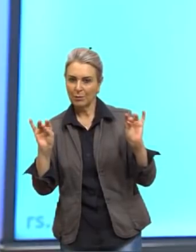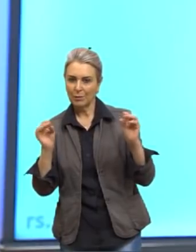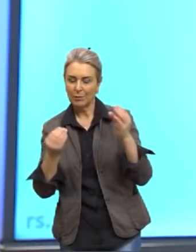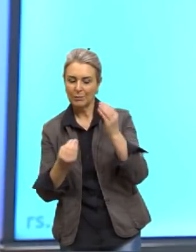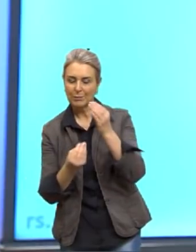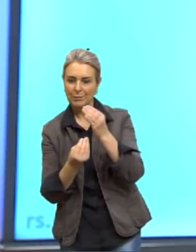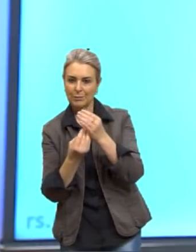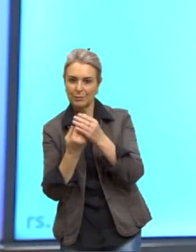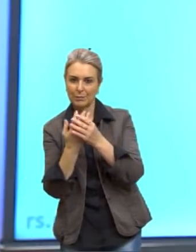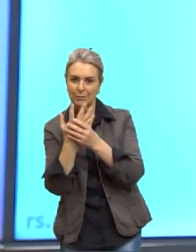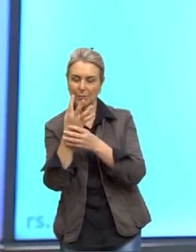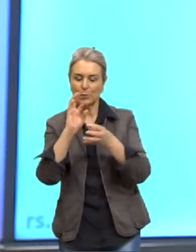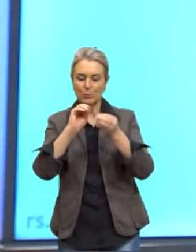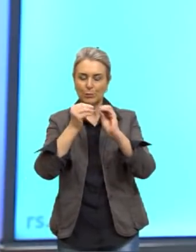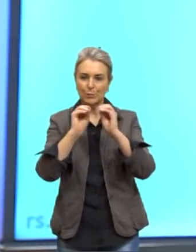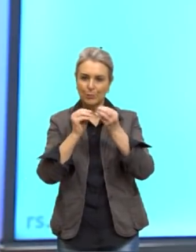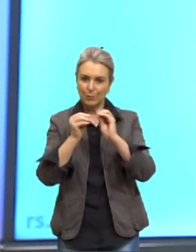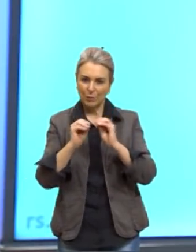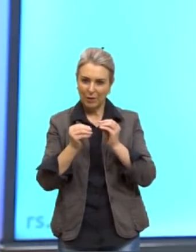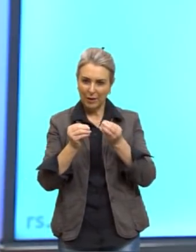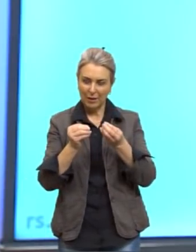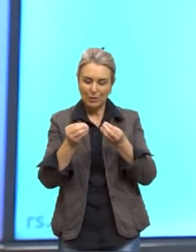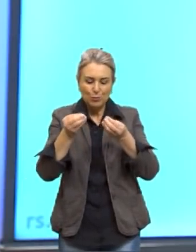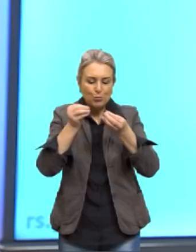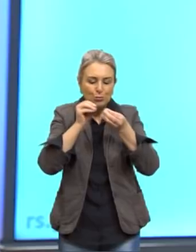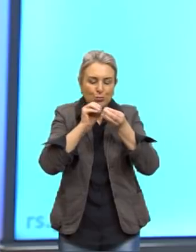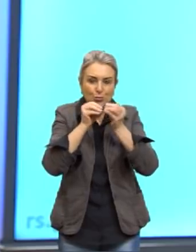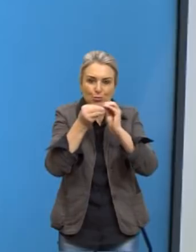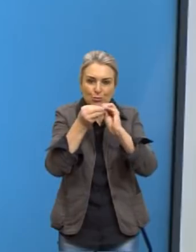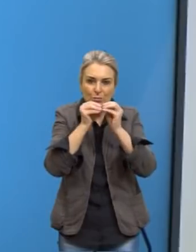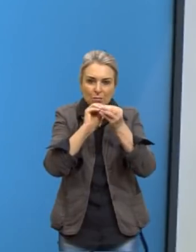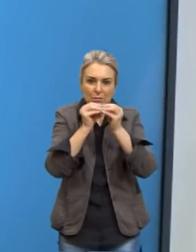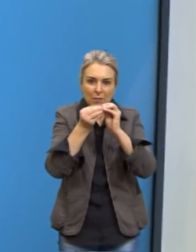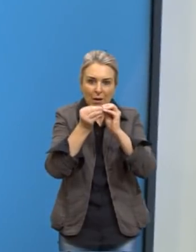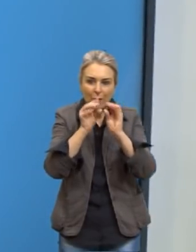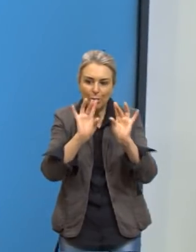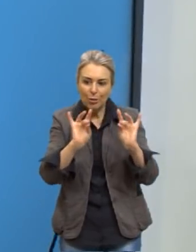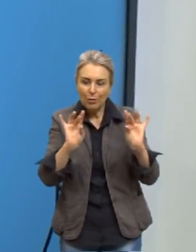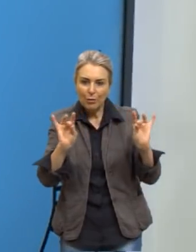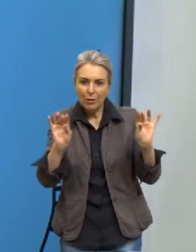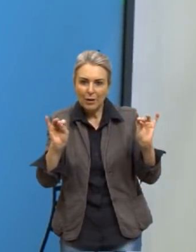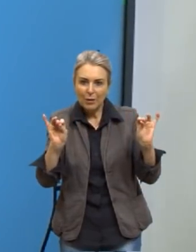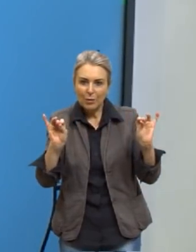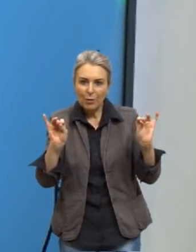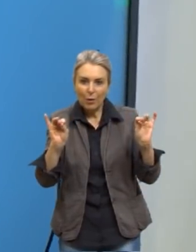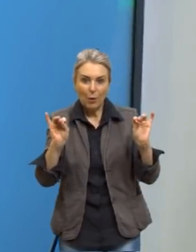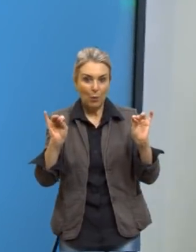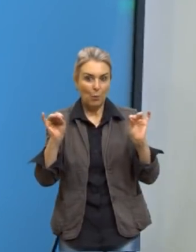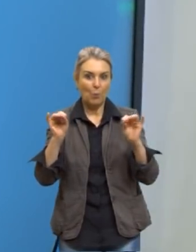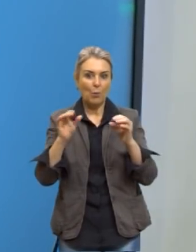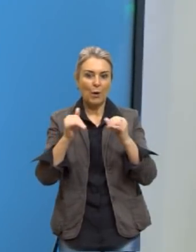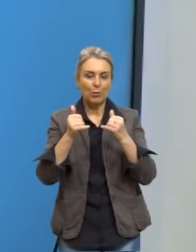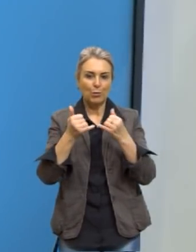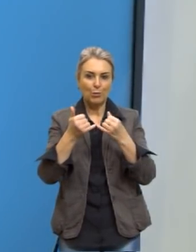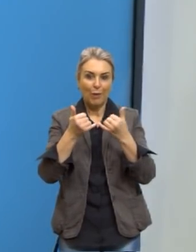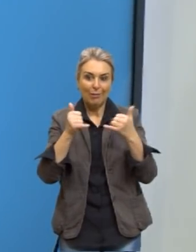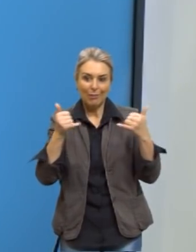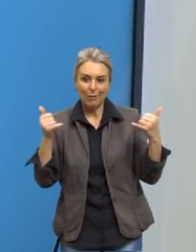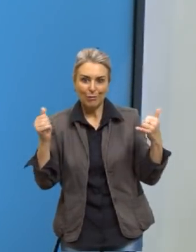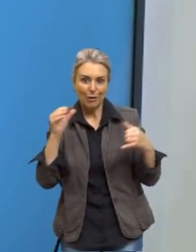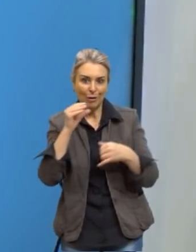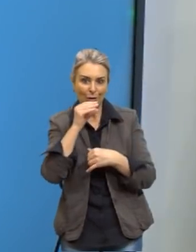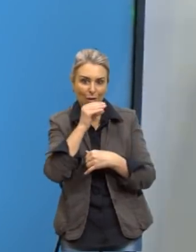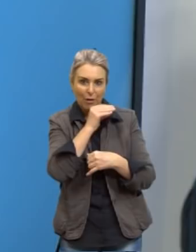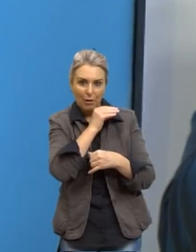eu tenho as moléculas mais juntas no estado líquido e quando eu dou energia no caso de calor